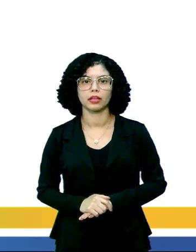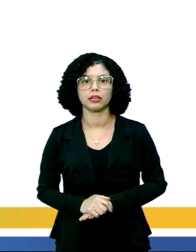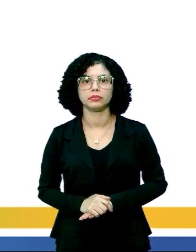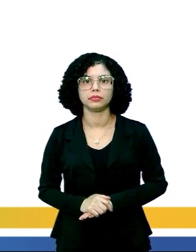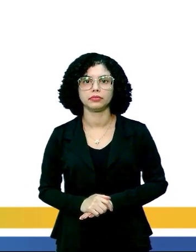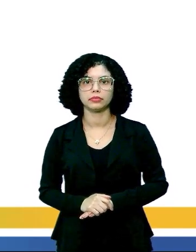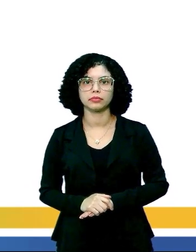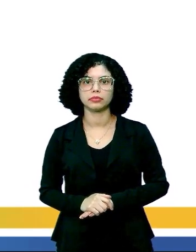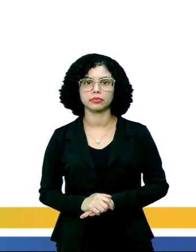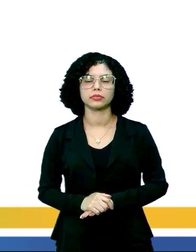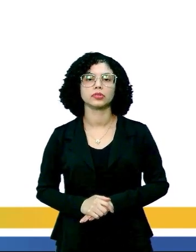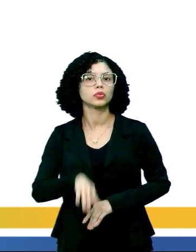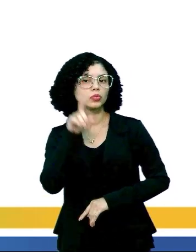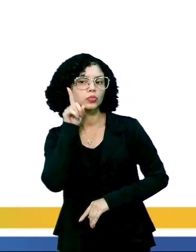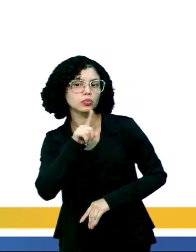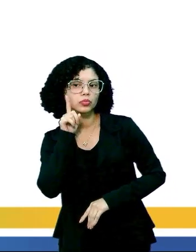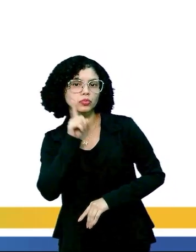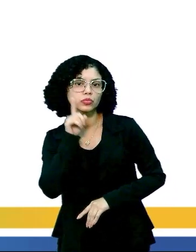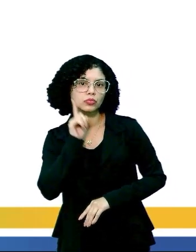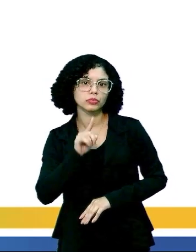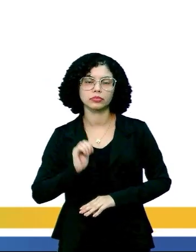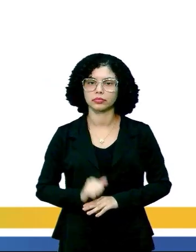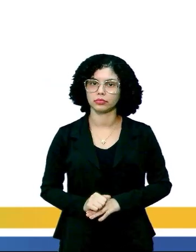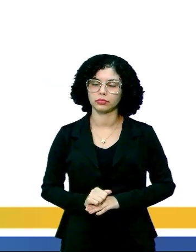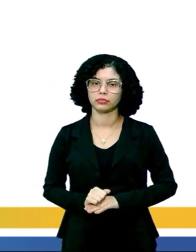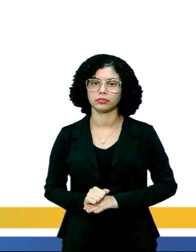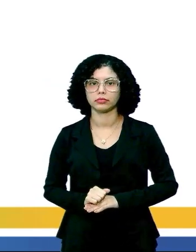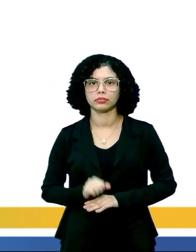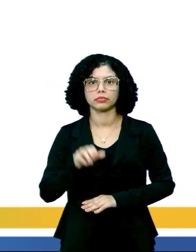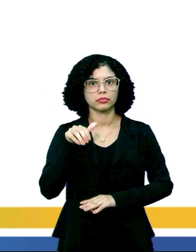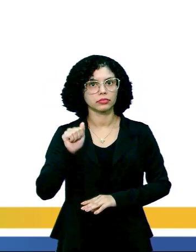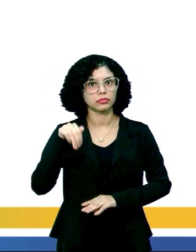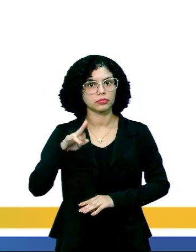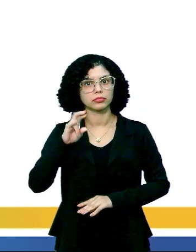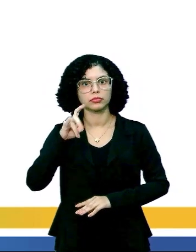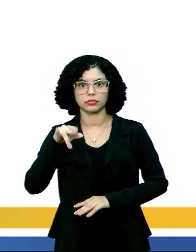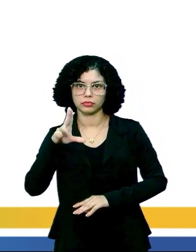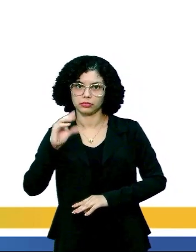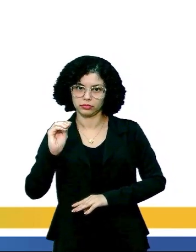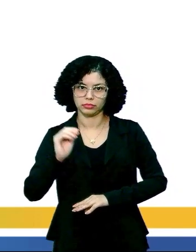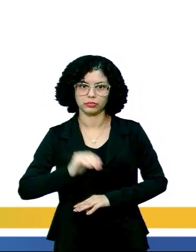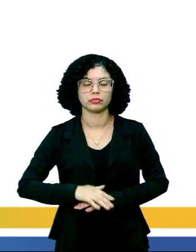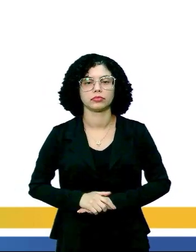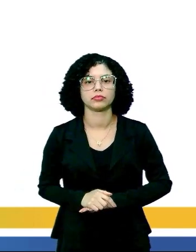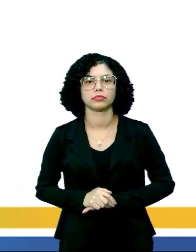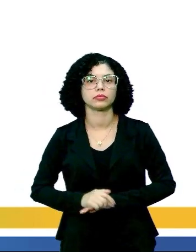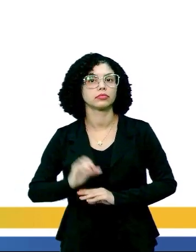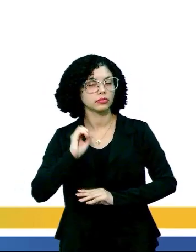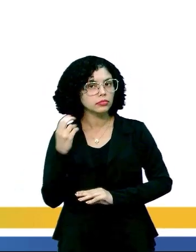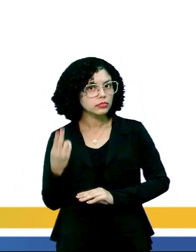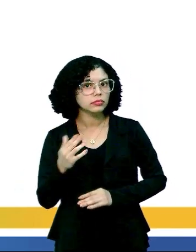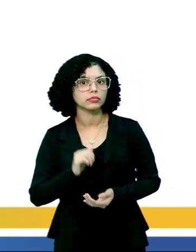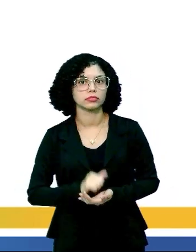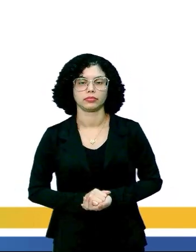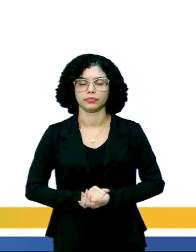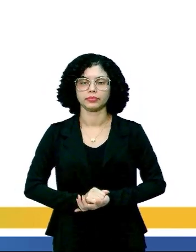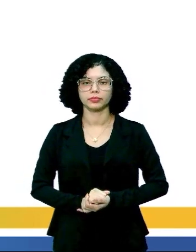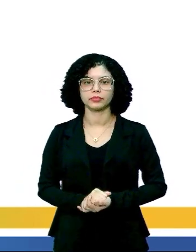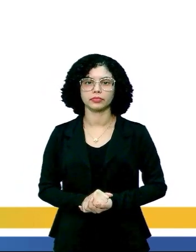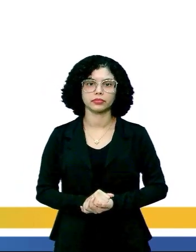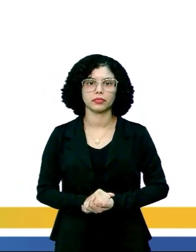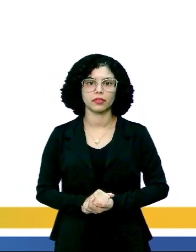The USA, os Estados Unidos, quem nasceu lá é americano, ou seja,